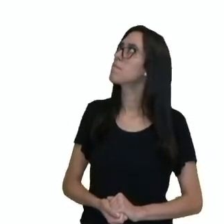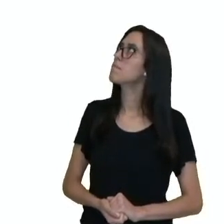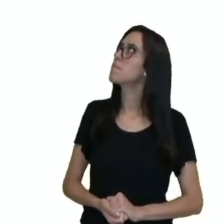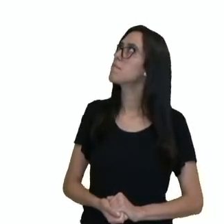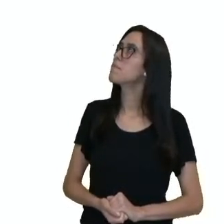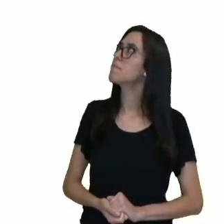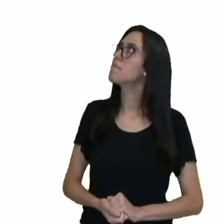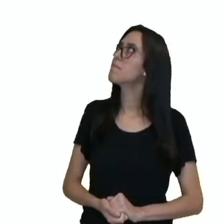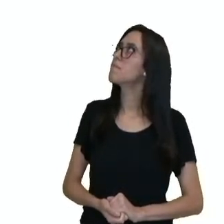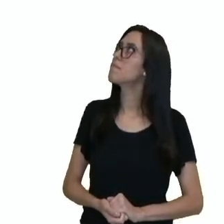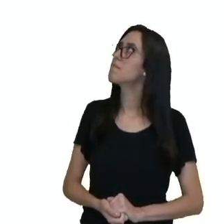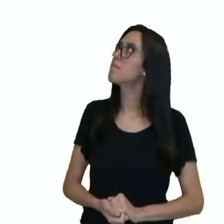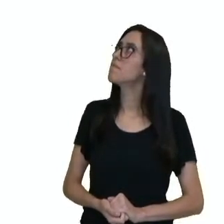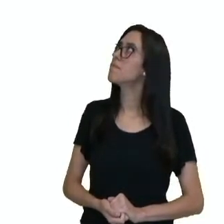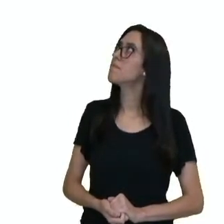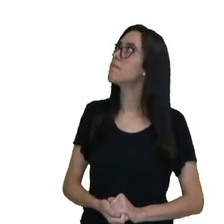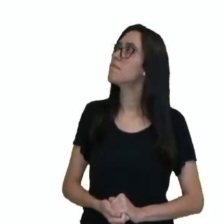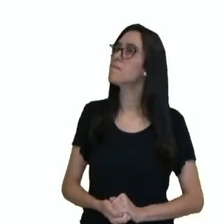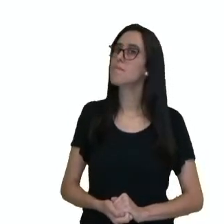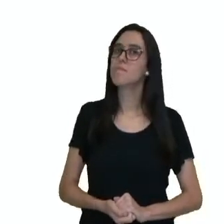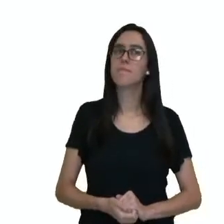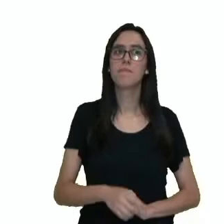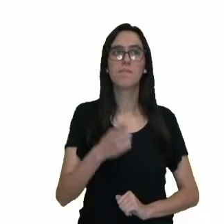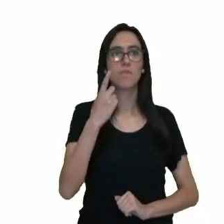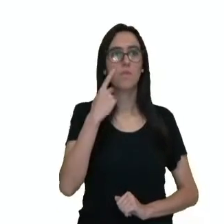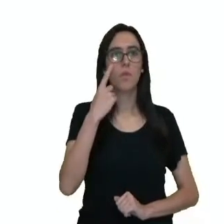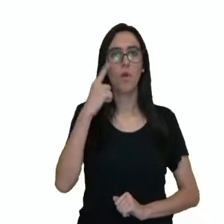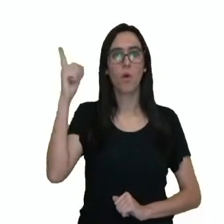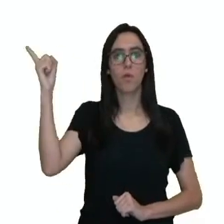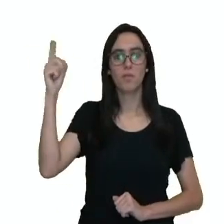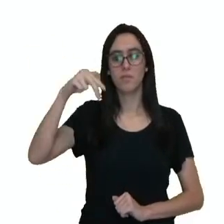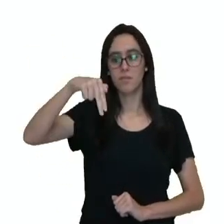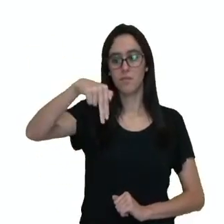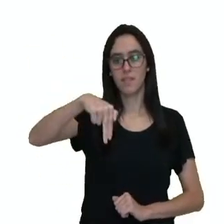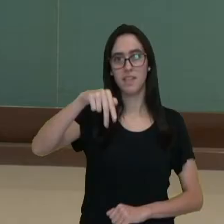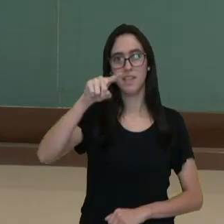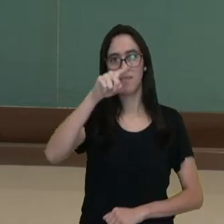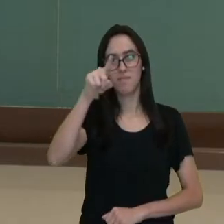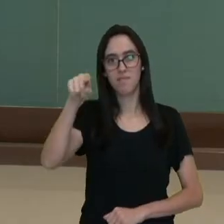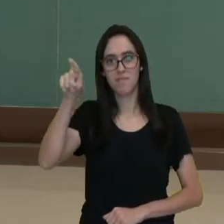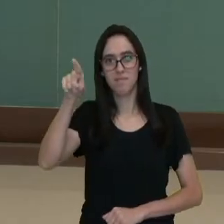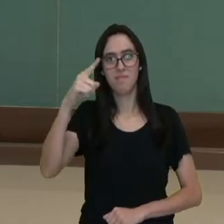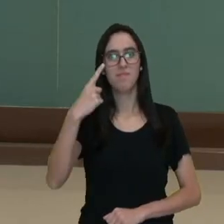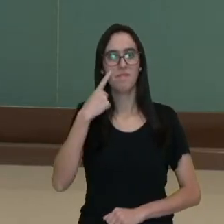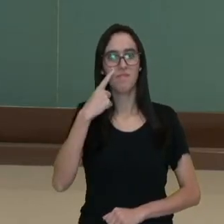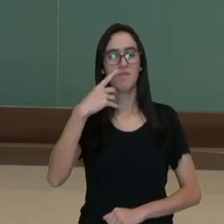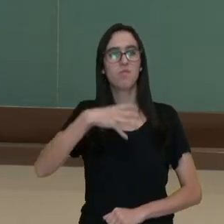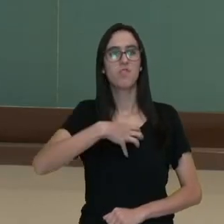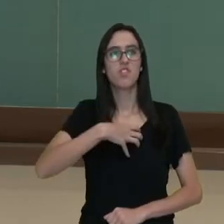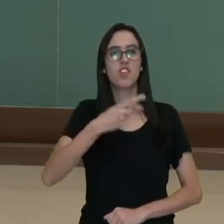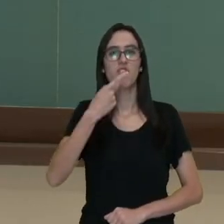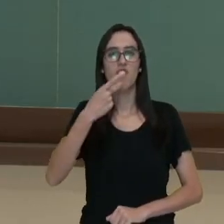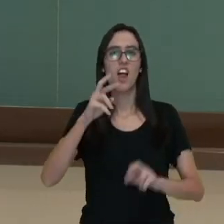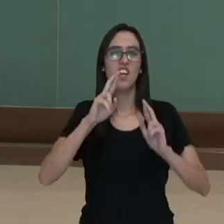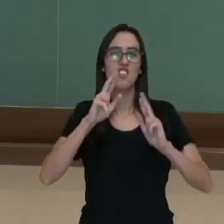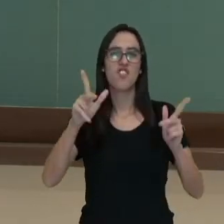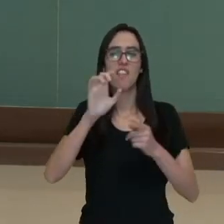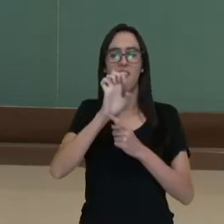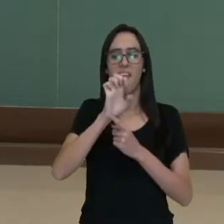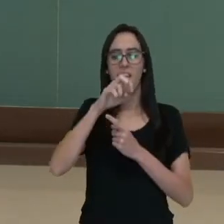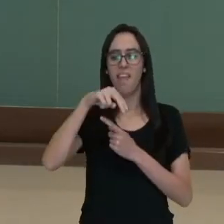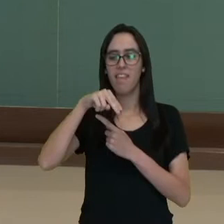mono, N, nube. Olha o acréscimo aqui, ó. N, se pronuncia N, tá?